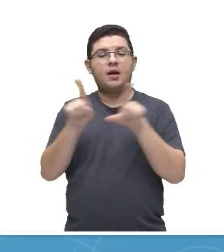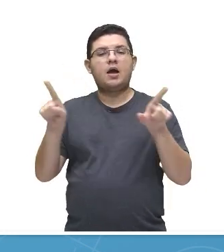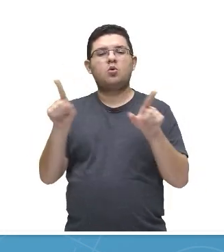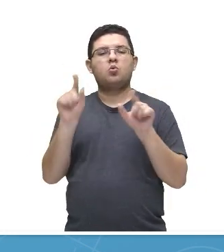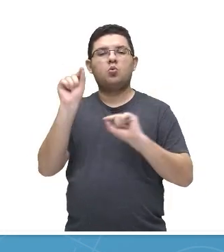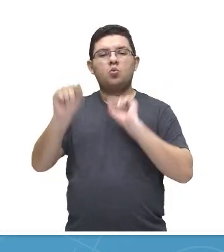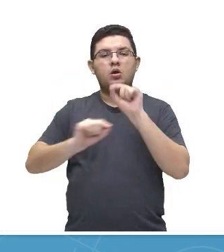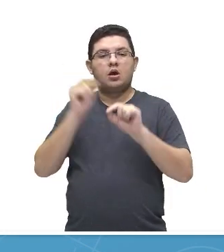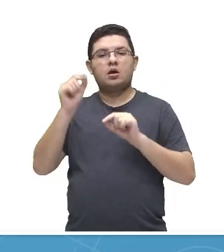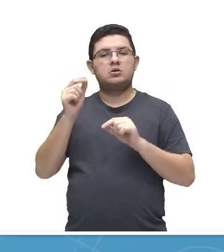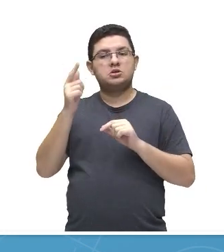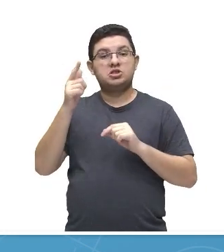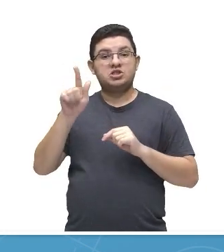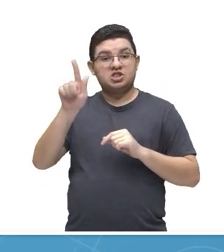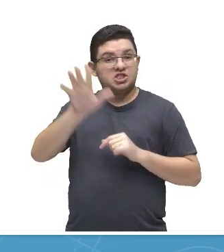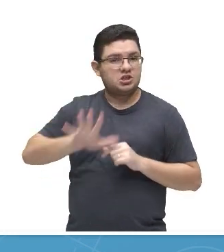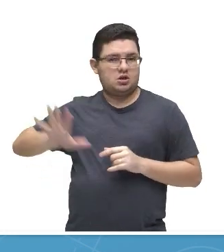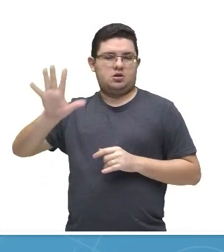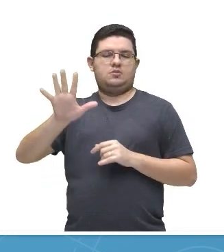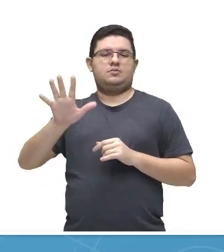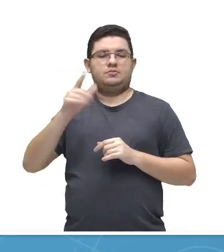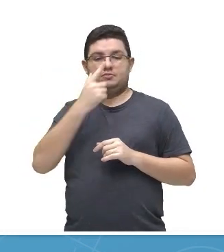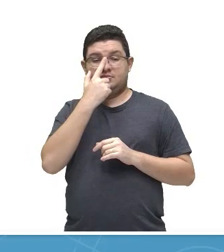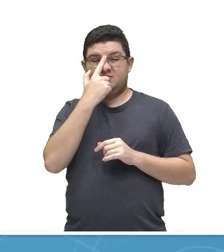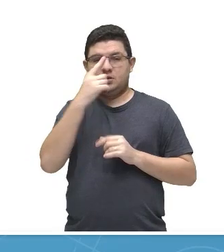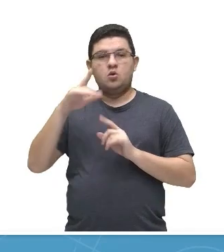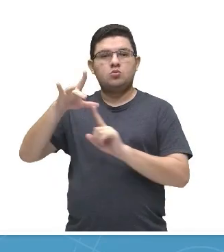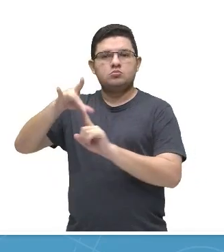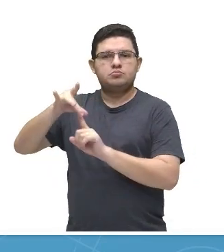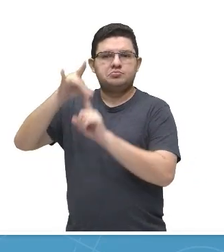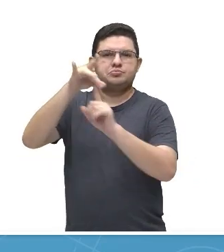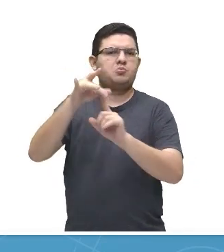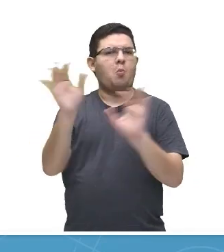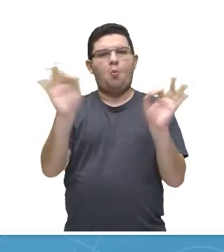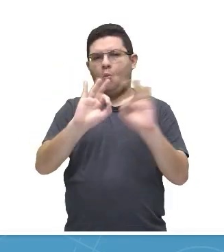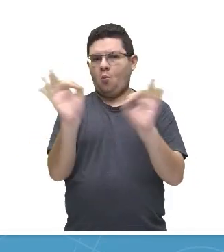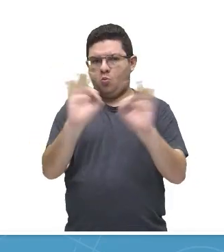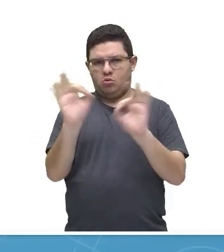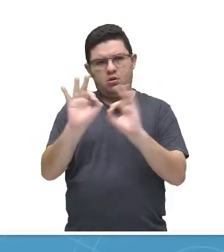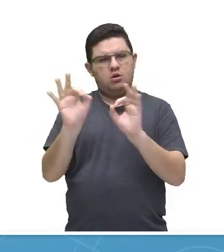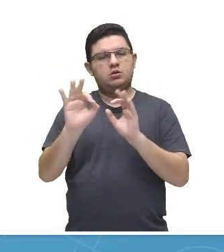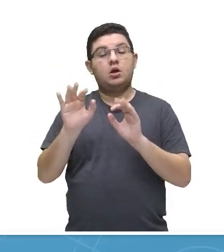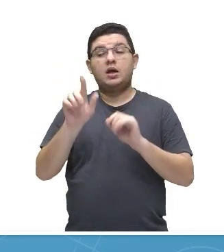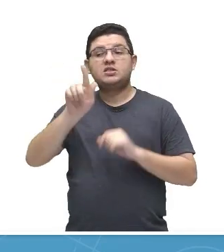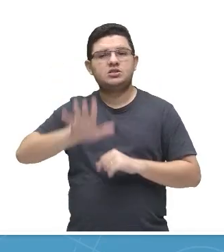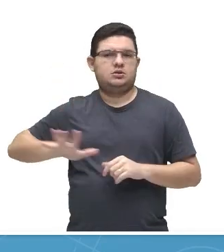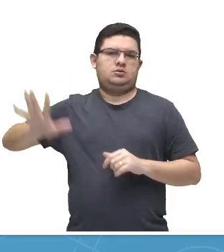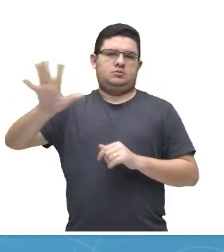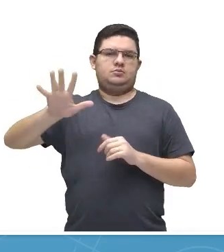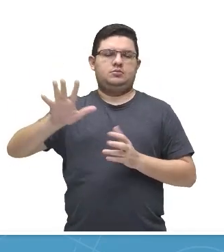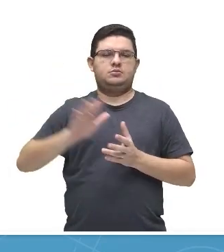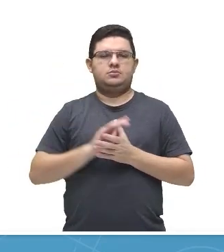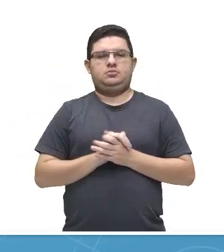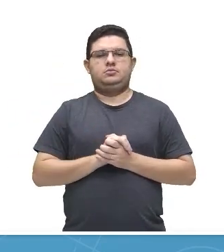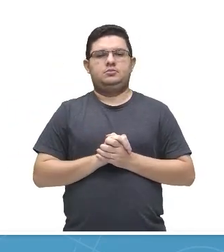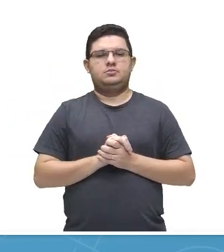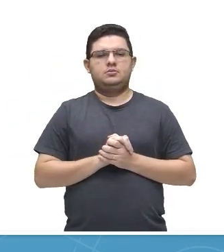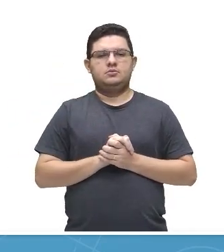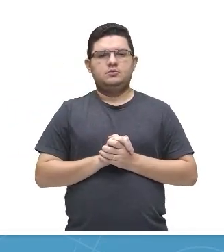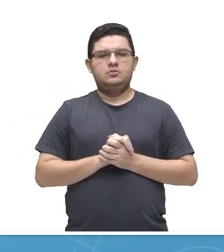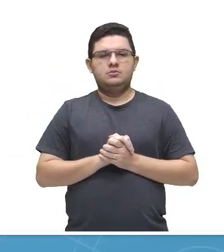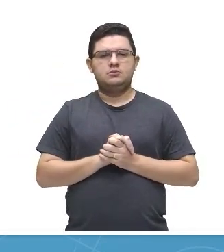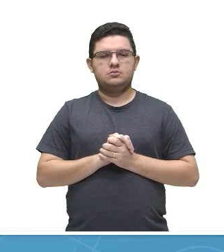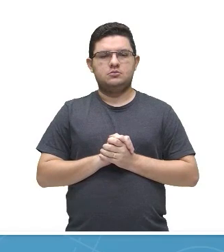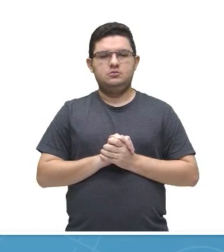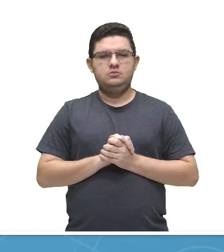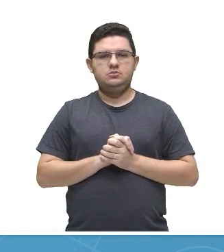genérica. Aqui eu não destaco, certo? O substantivo comum é o substantivo